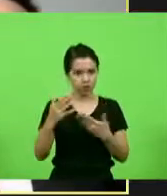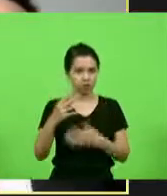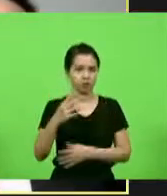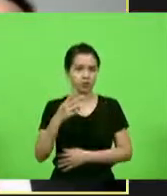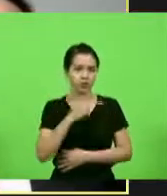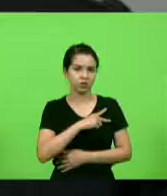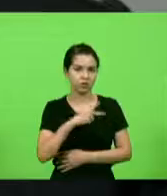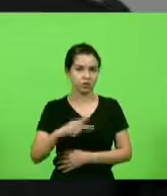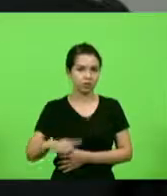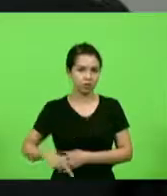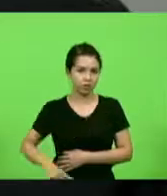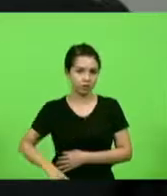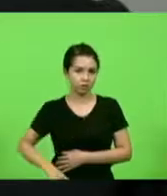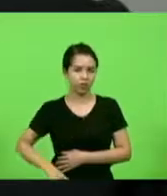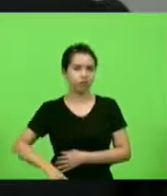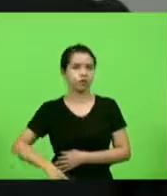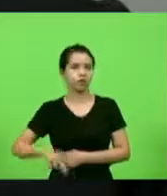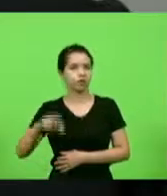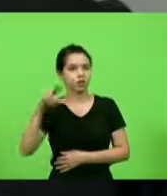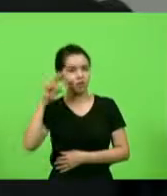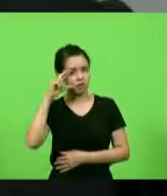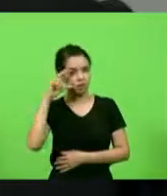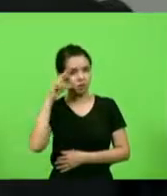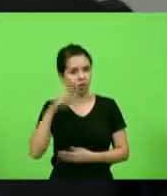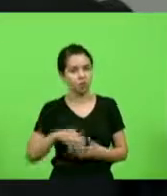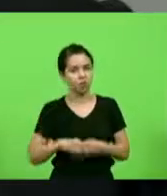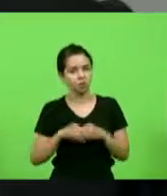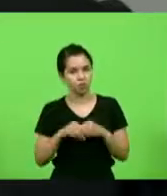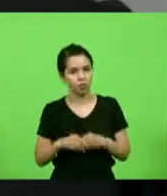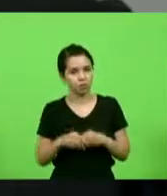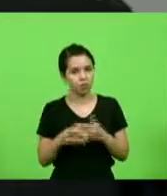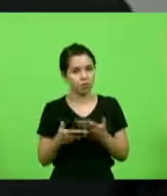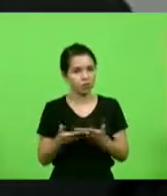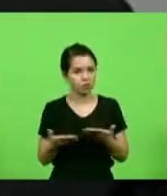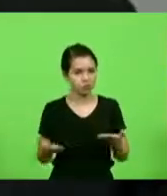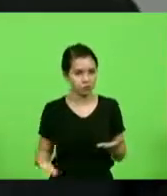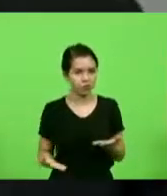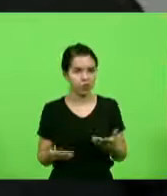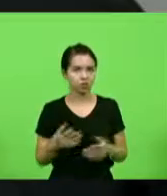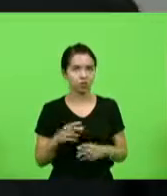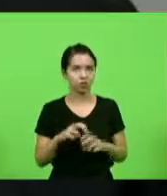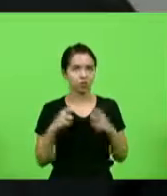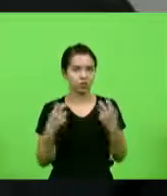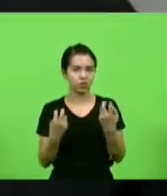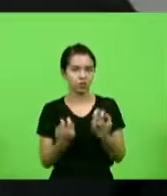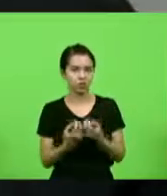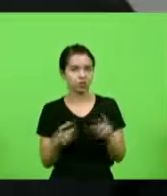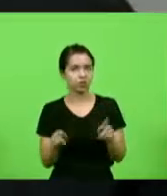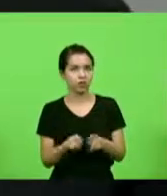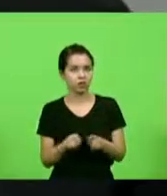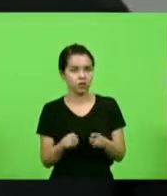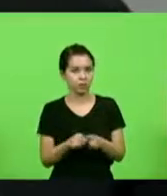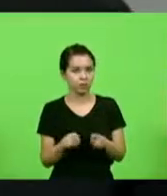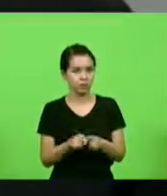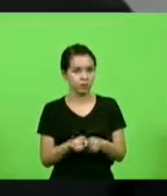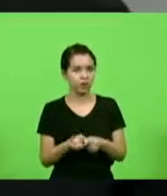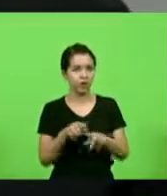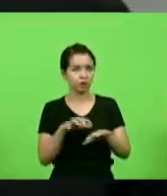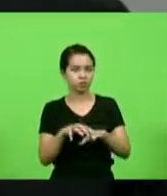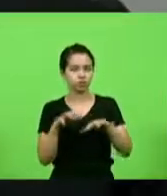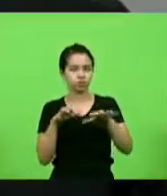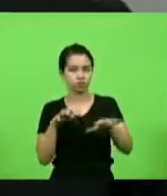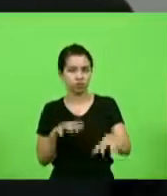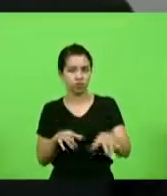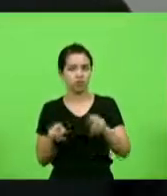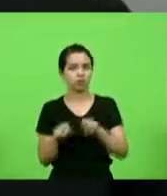de Nadal, cumprimento os nobres colegas que estão no plenário, quem também está em home office, quem nos assiste nos